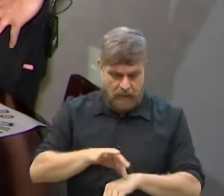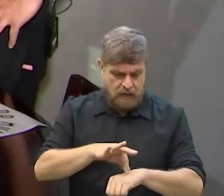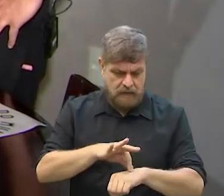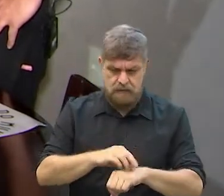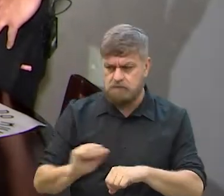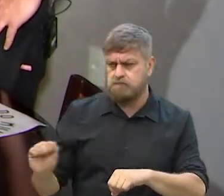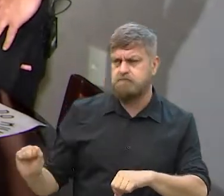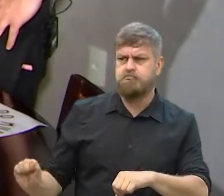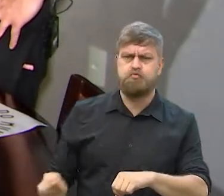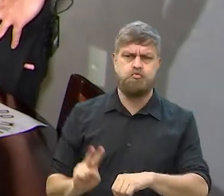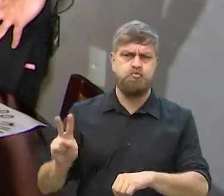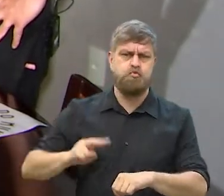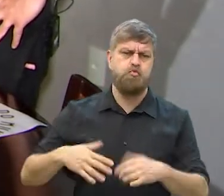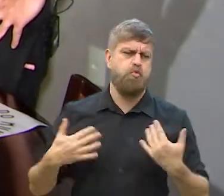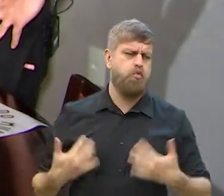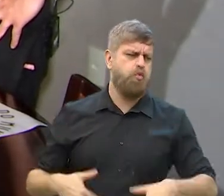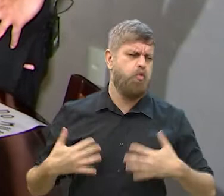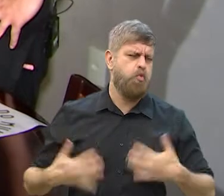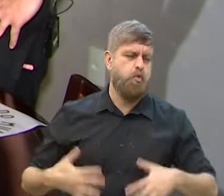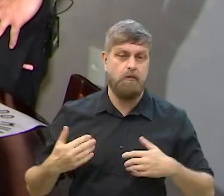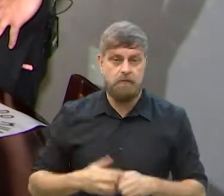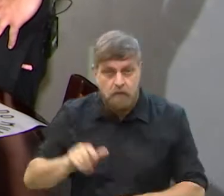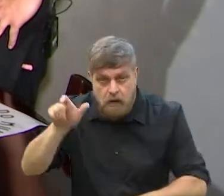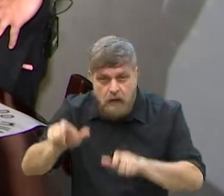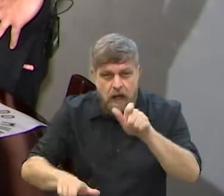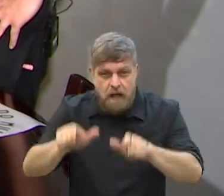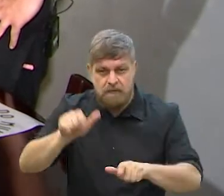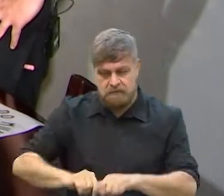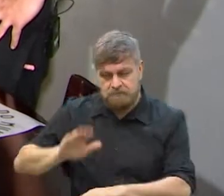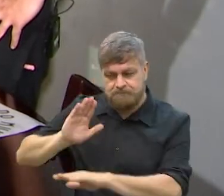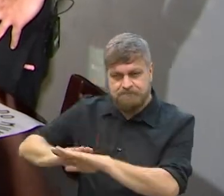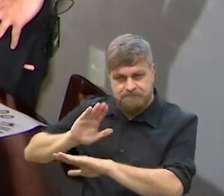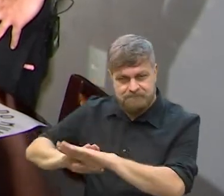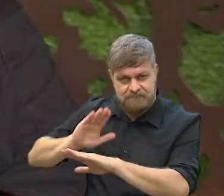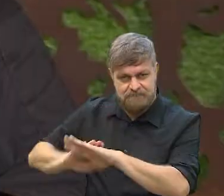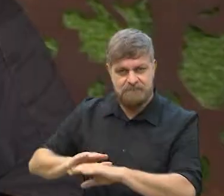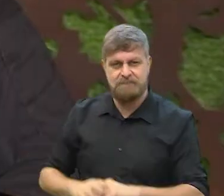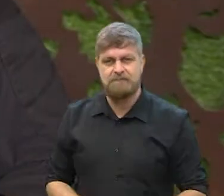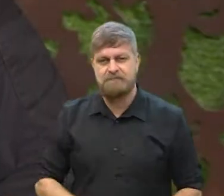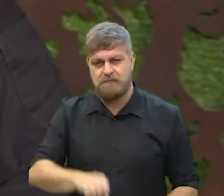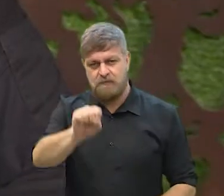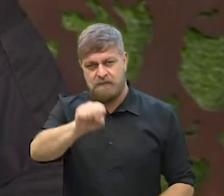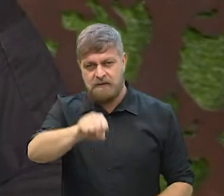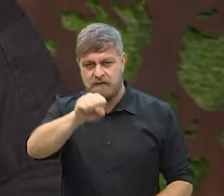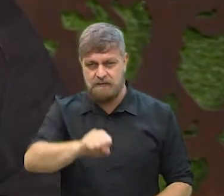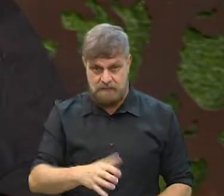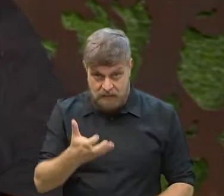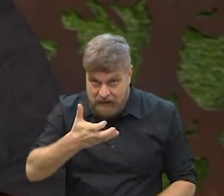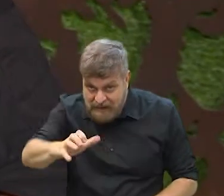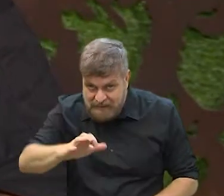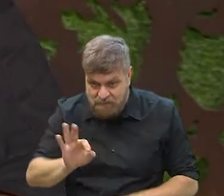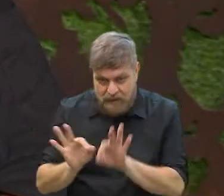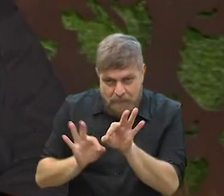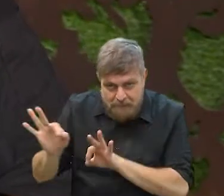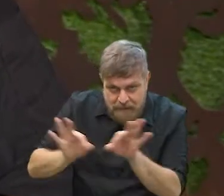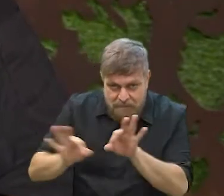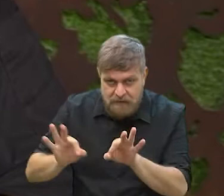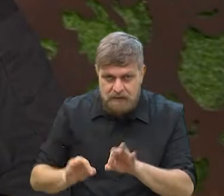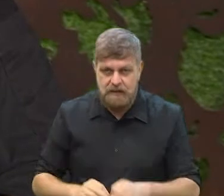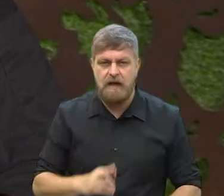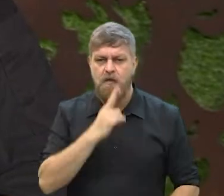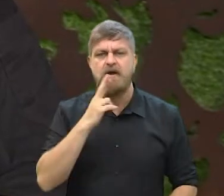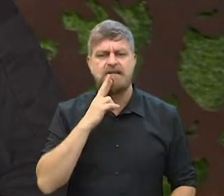né? Muito sim, bom, com certeza. Paulo. Pessoal de casa tem que fazer. Com certeza, com certeza. E se não quiser fazer, vem pra